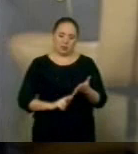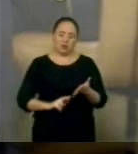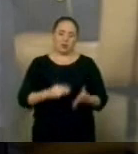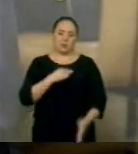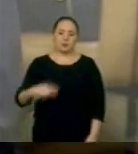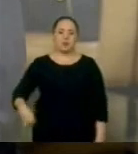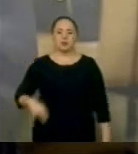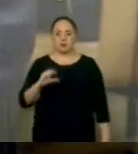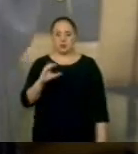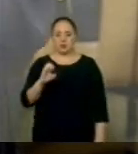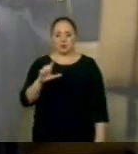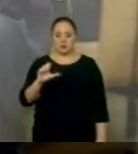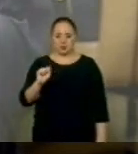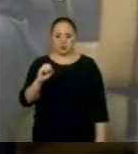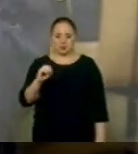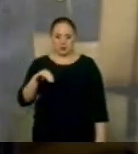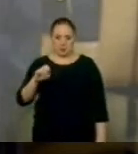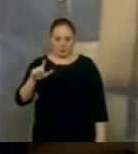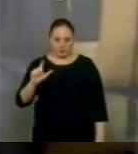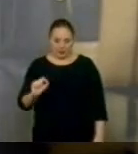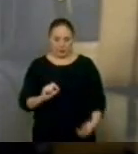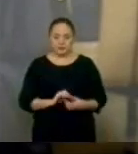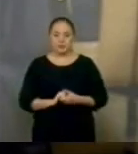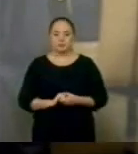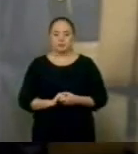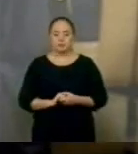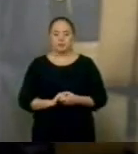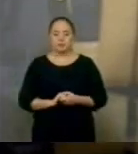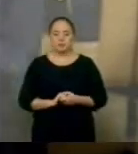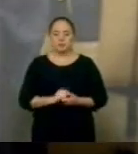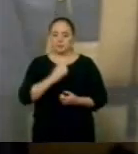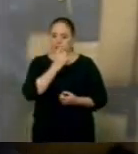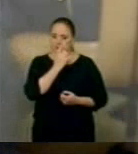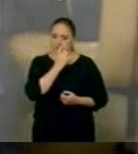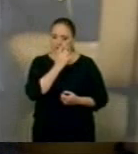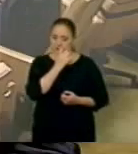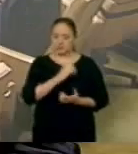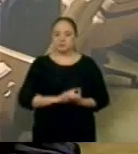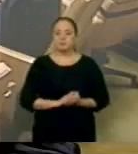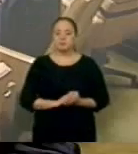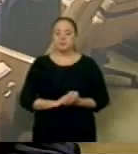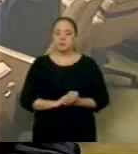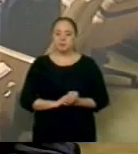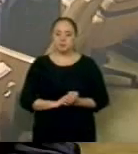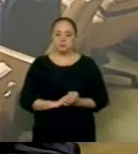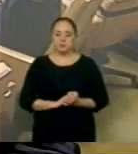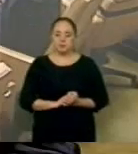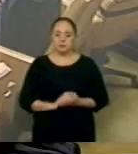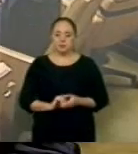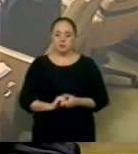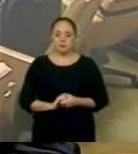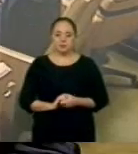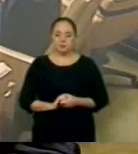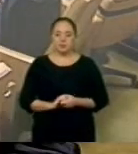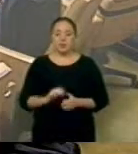Mello. Diante desse quadro, desse escopo que o legislador constituinte originário imprimiu ao Instituto da